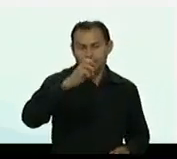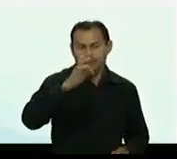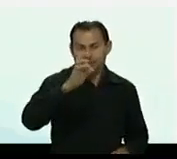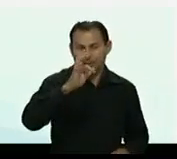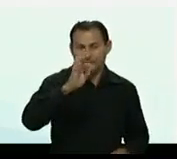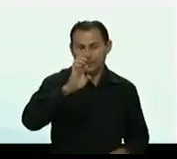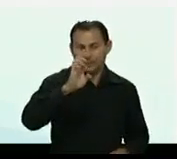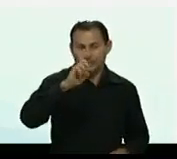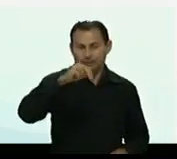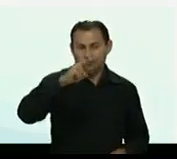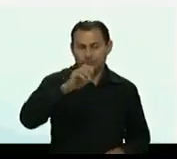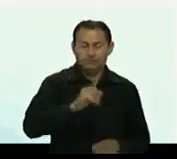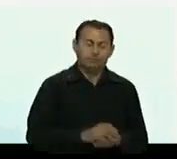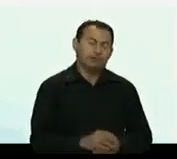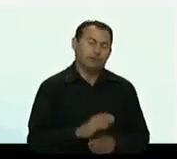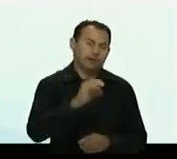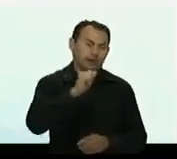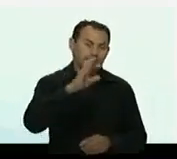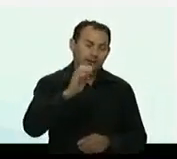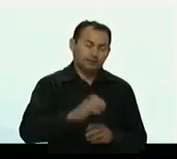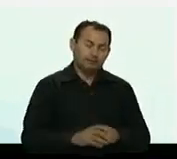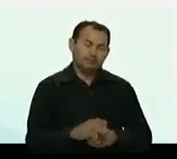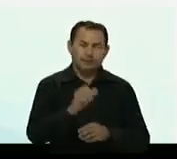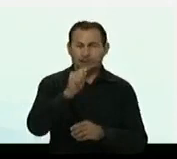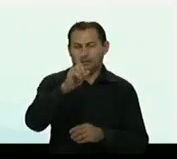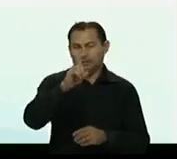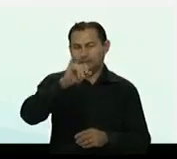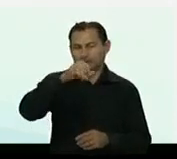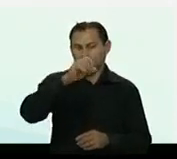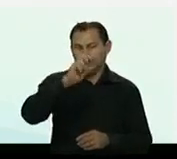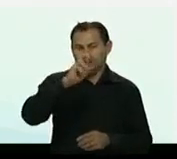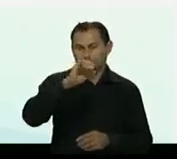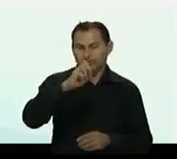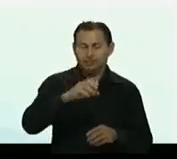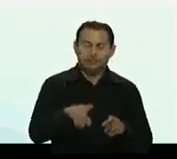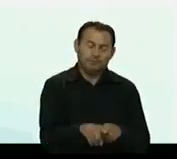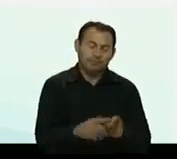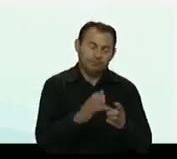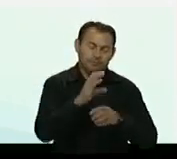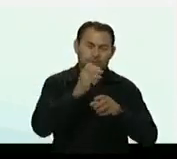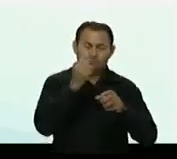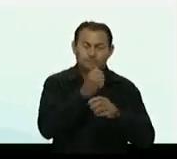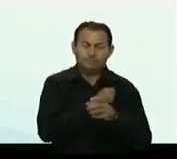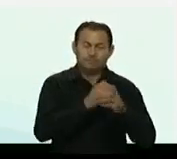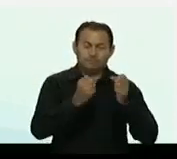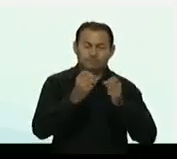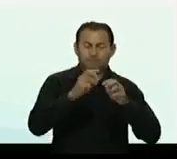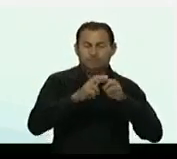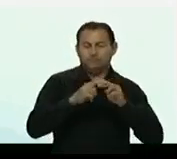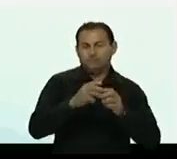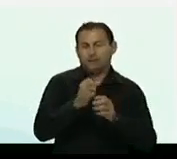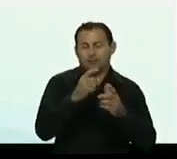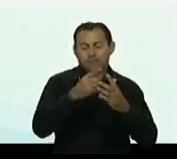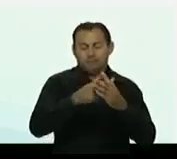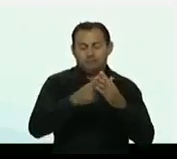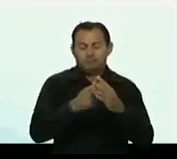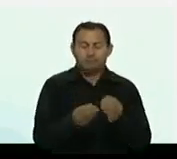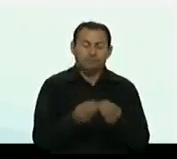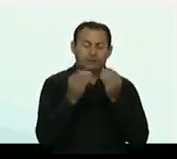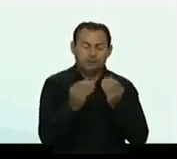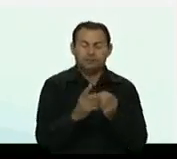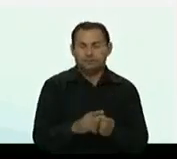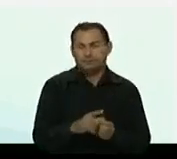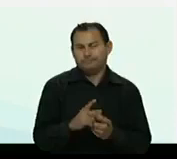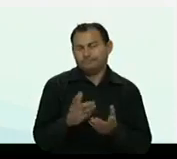o cateto adjacente e o cateto oposto a um ângulo dado. Então, nessa situação aqui, nós